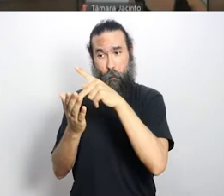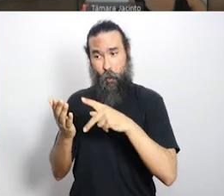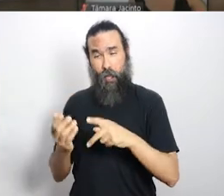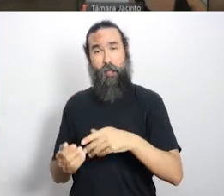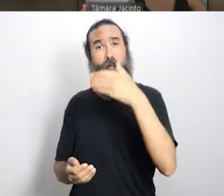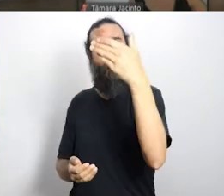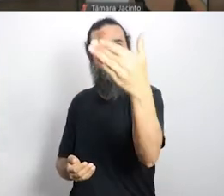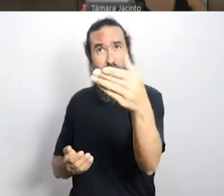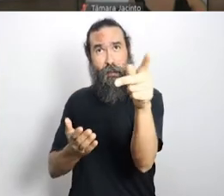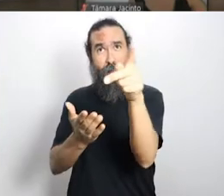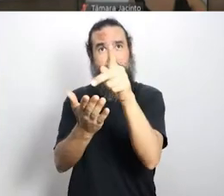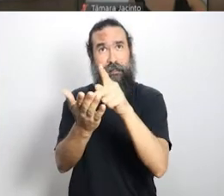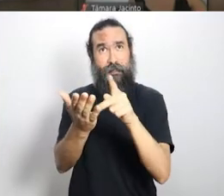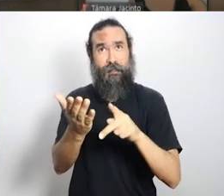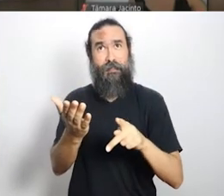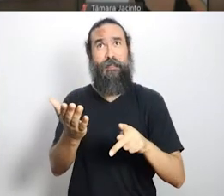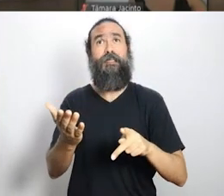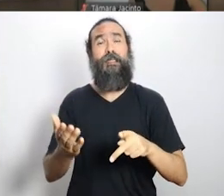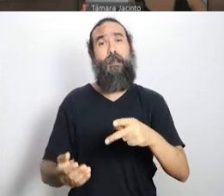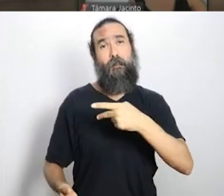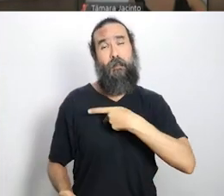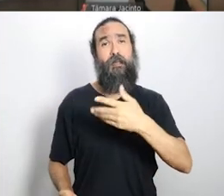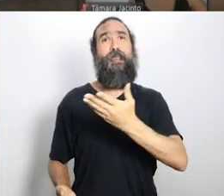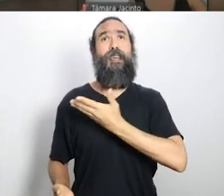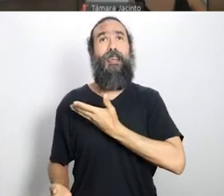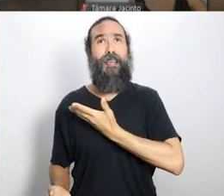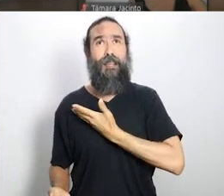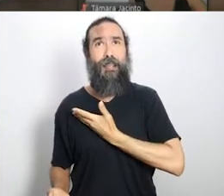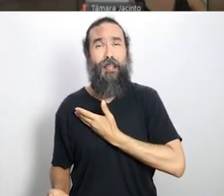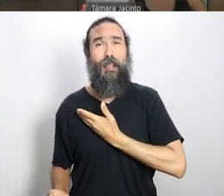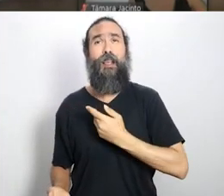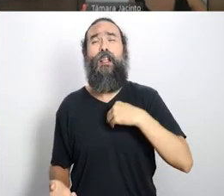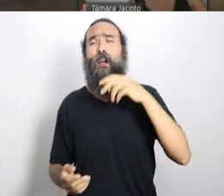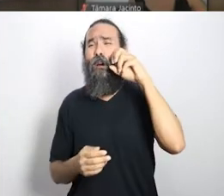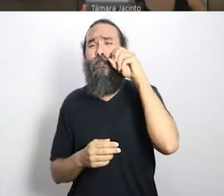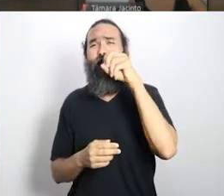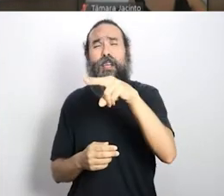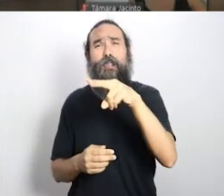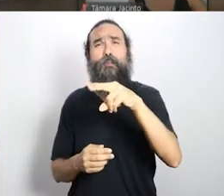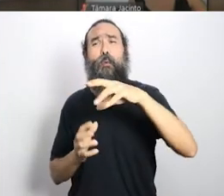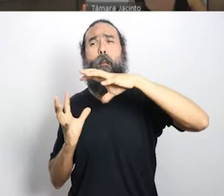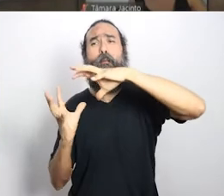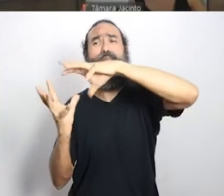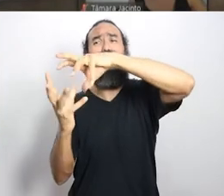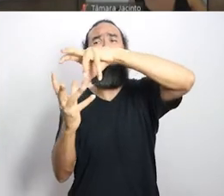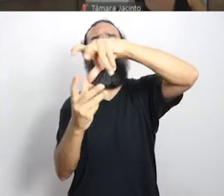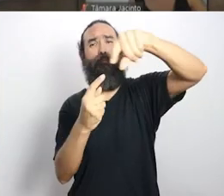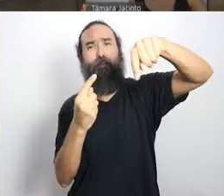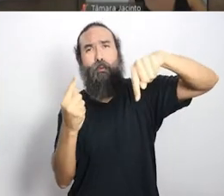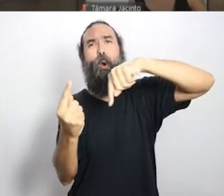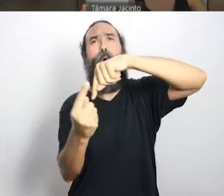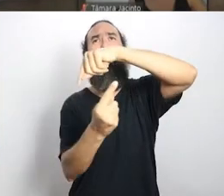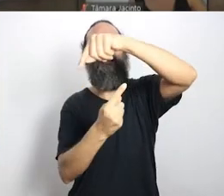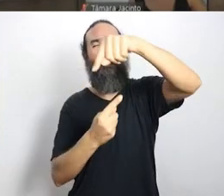poeta, quilarino meu. Vejo a bola rodando, quilarino